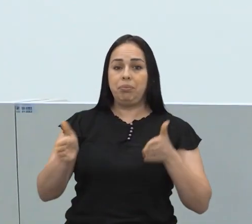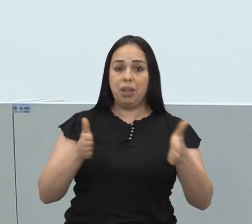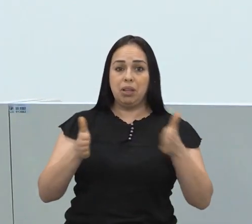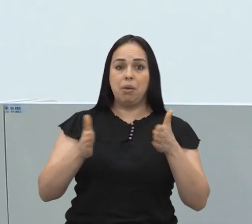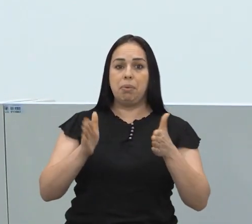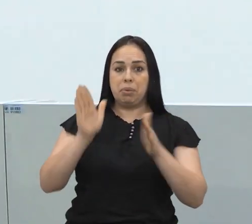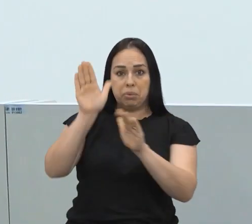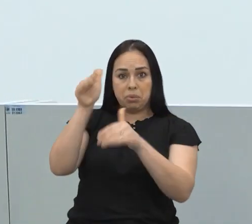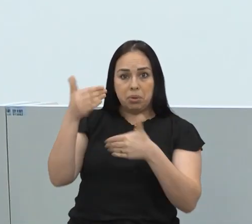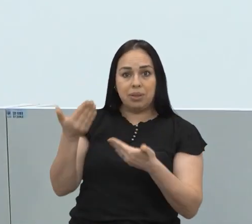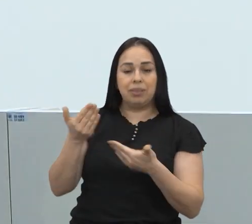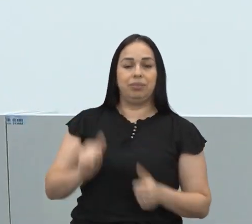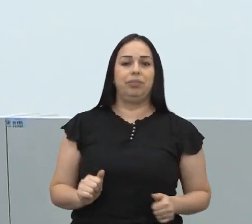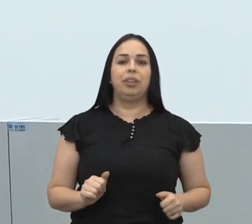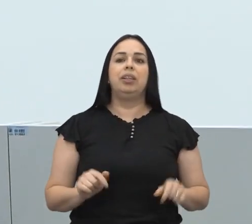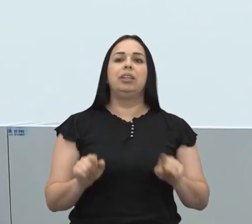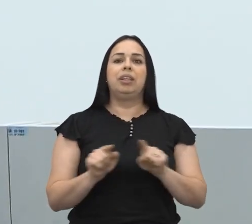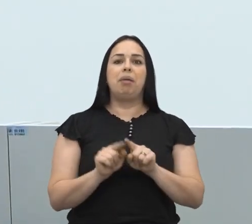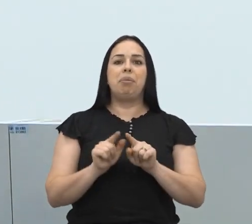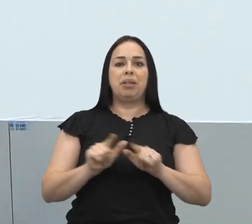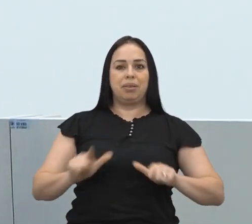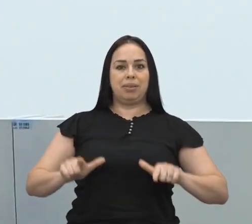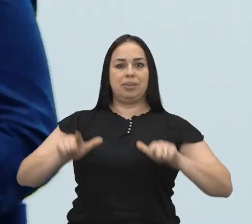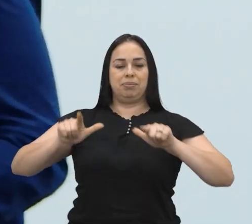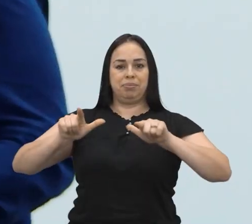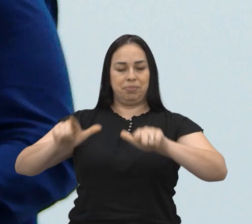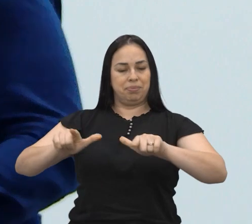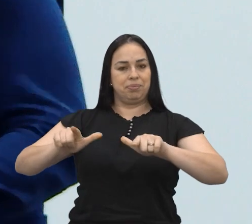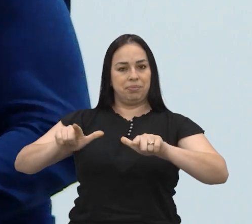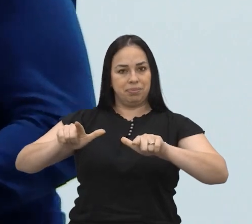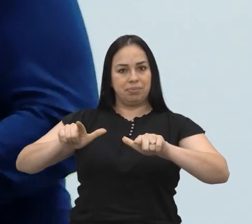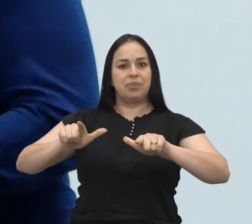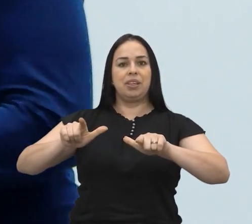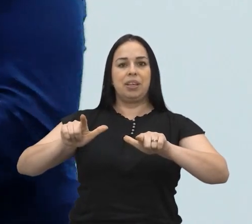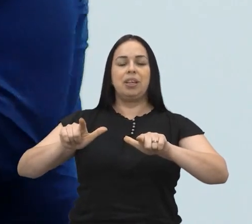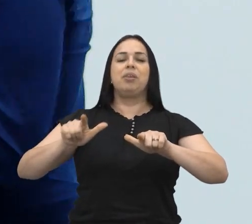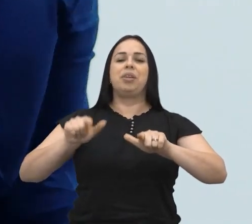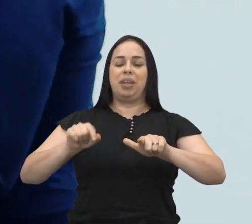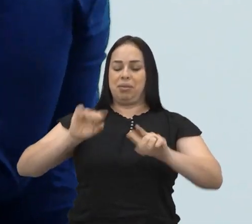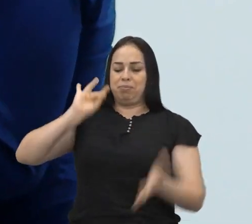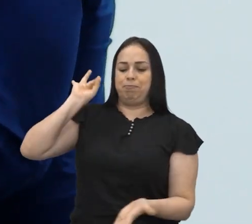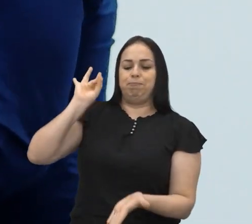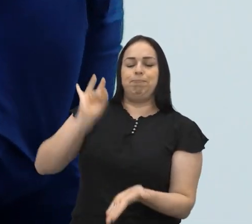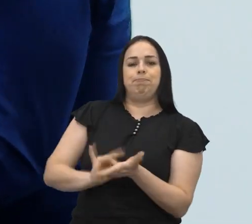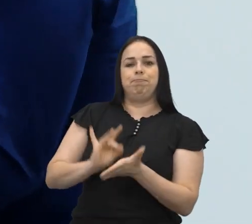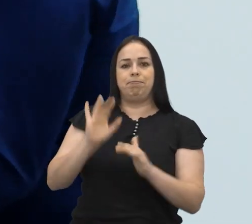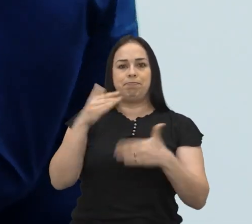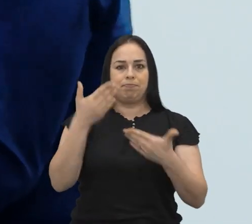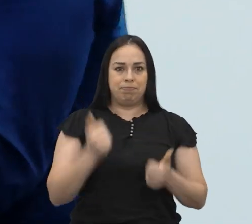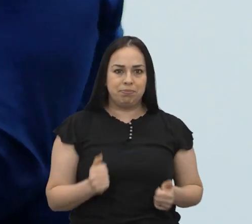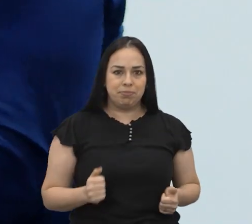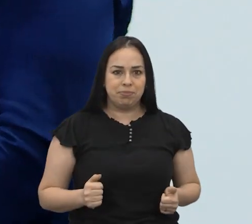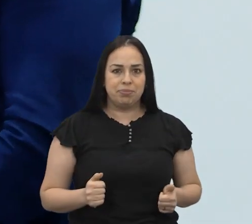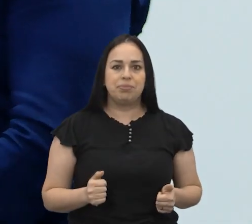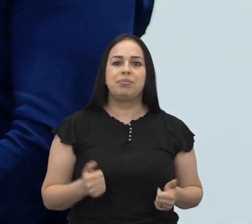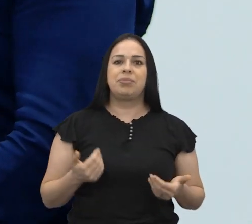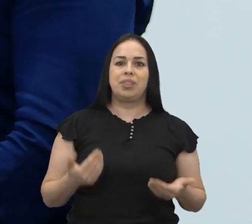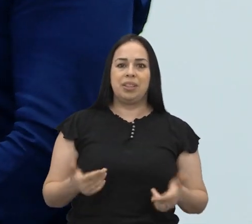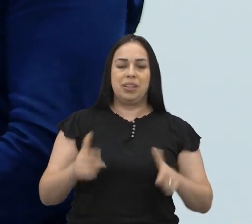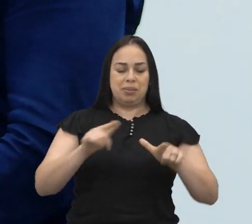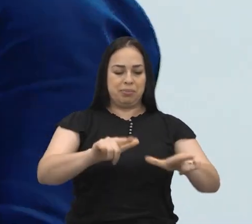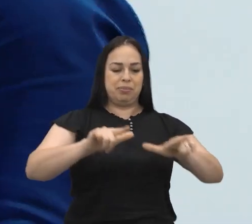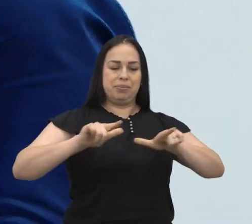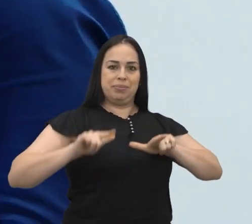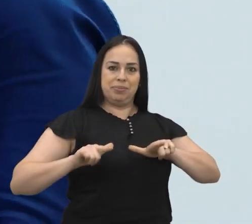dos certificados que materializaram a homenagem. Parte deles foi recebida das mãos do gestor do Núcleo de